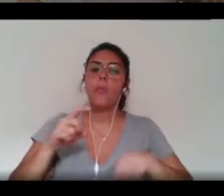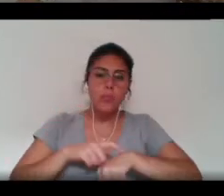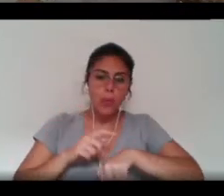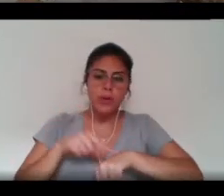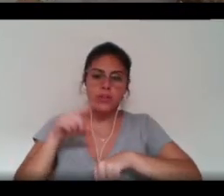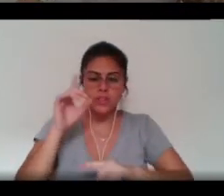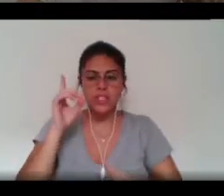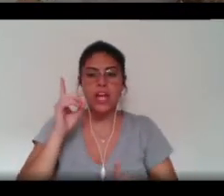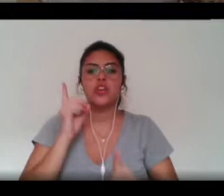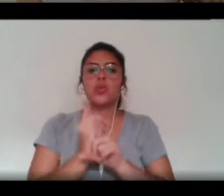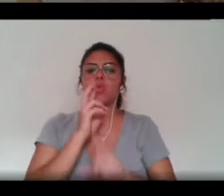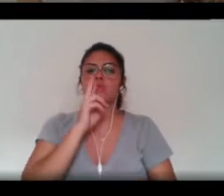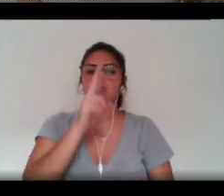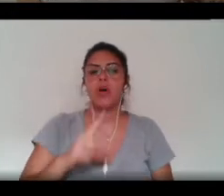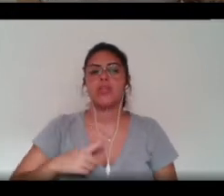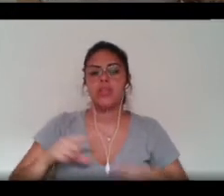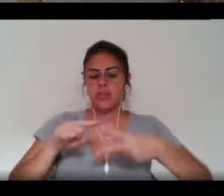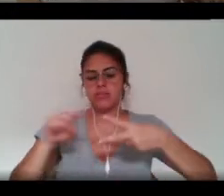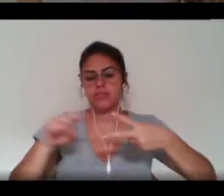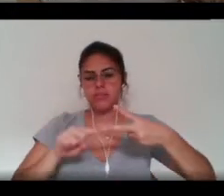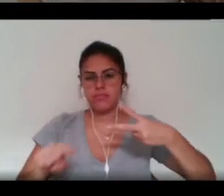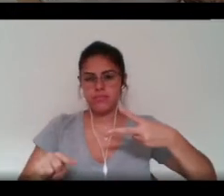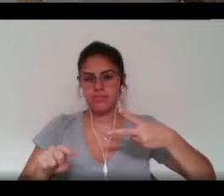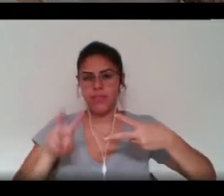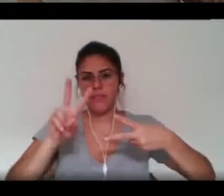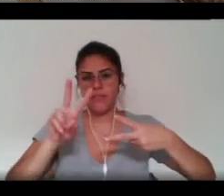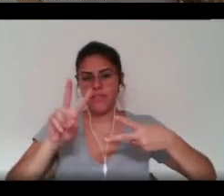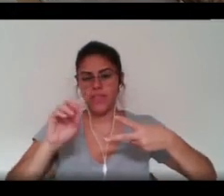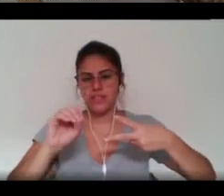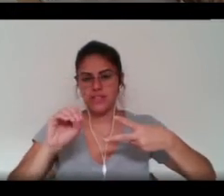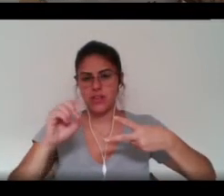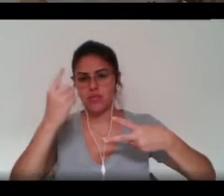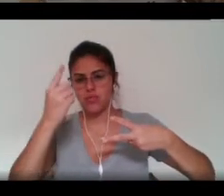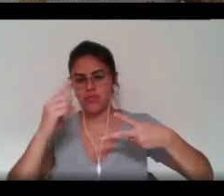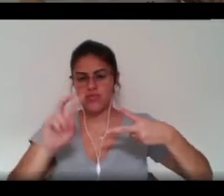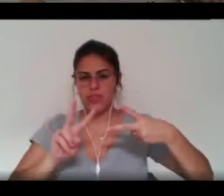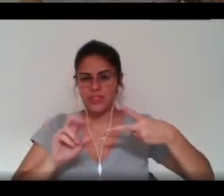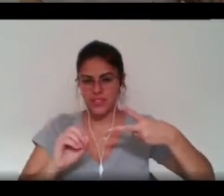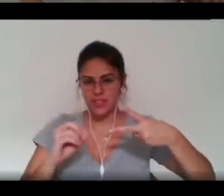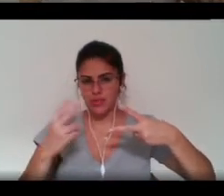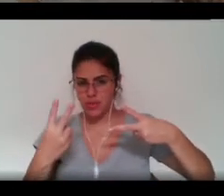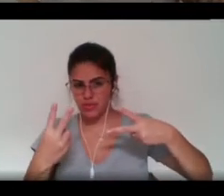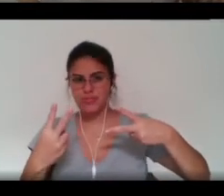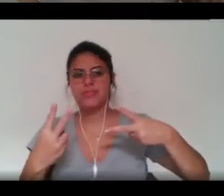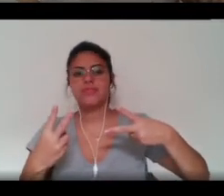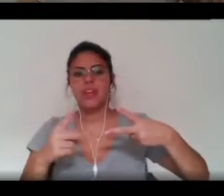né? V0 linha e V0 duas linhas. Resolvendo, você acha